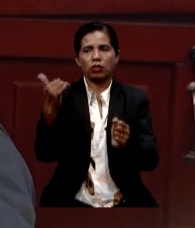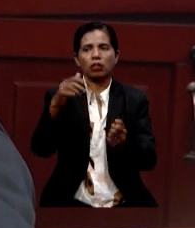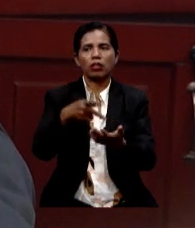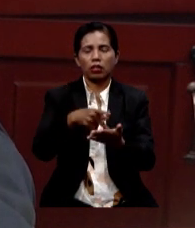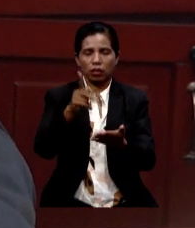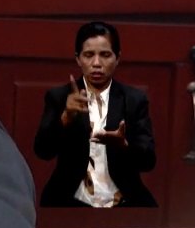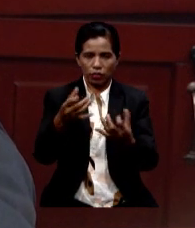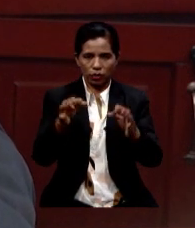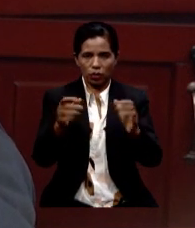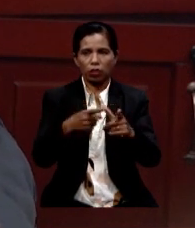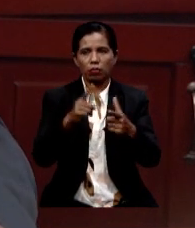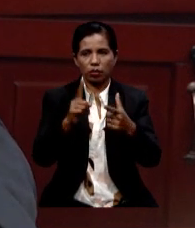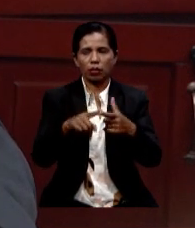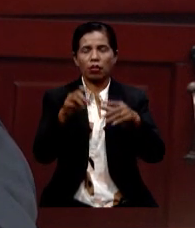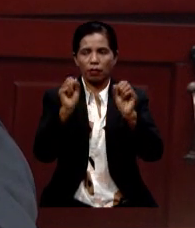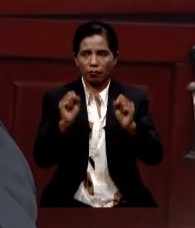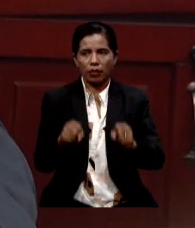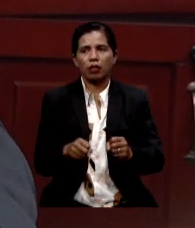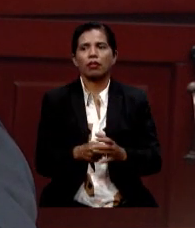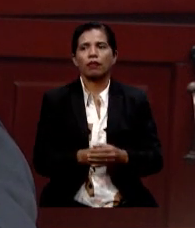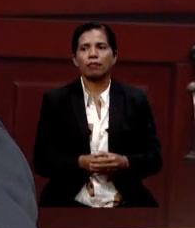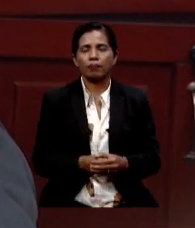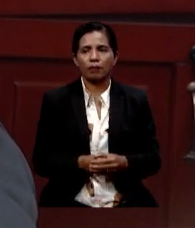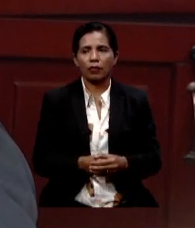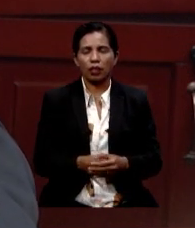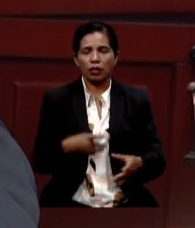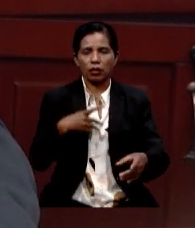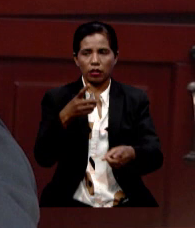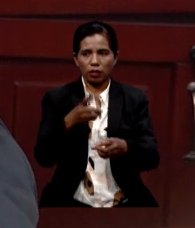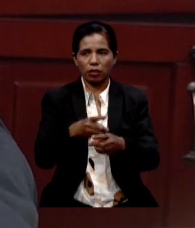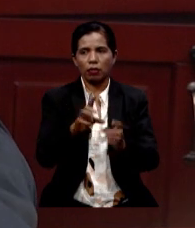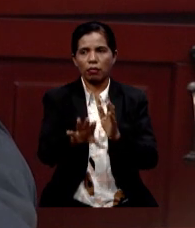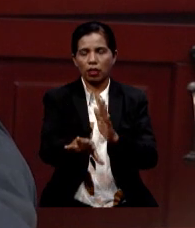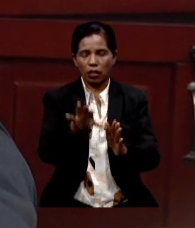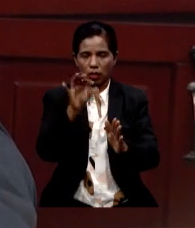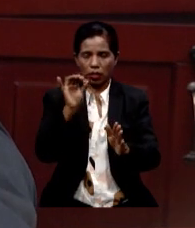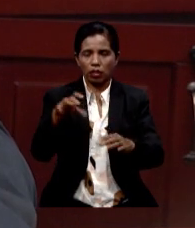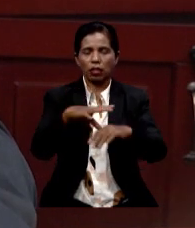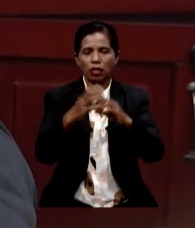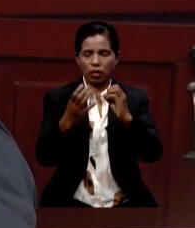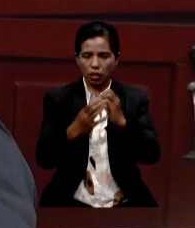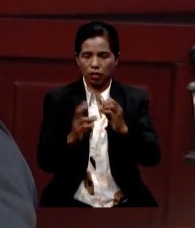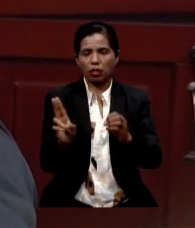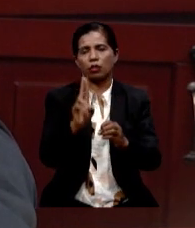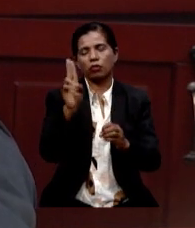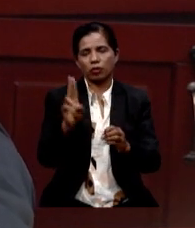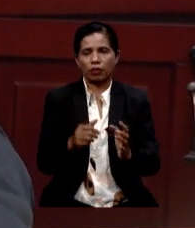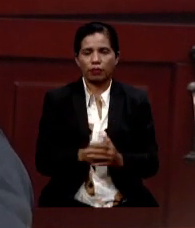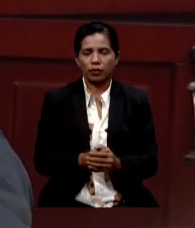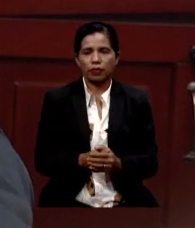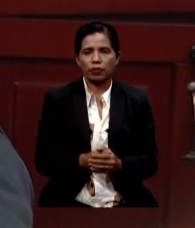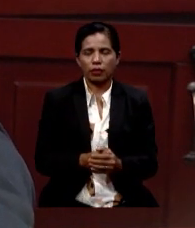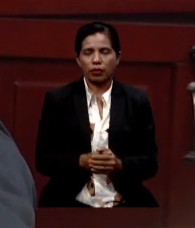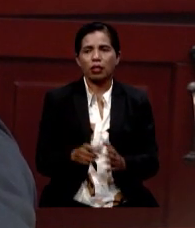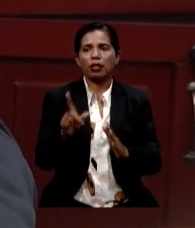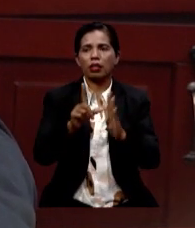lutiona né para depois o rodinu né bele direito ser bele hetan ba raia pelas nem bem se ocupa ba também né ele